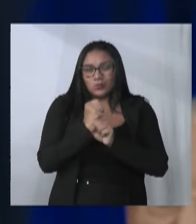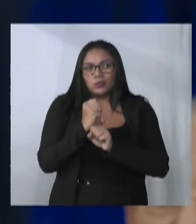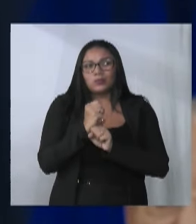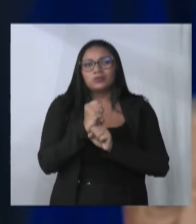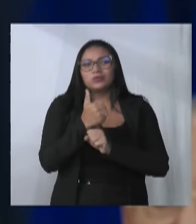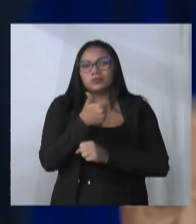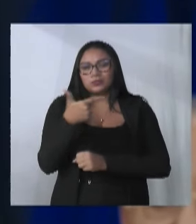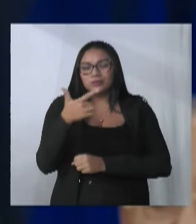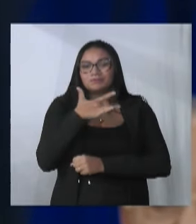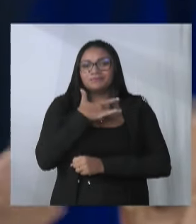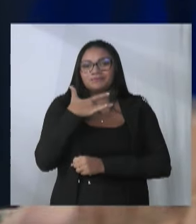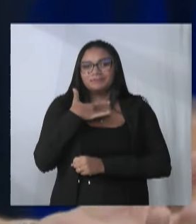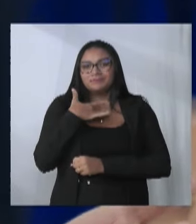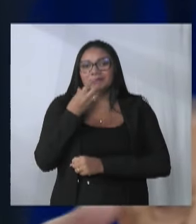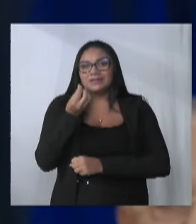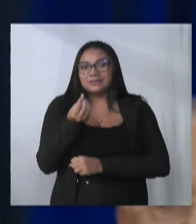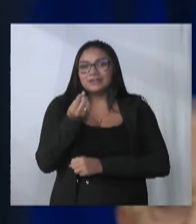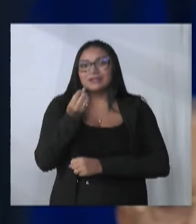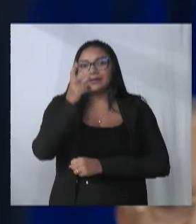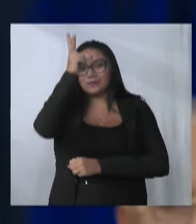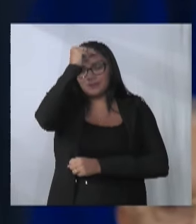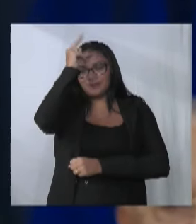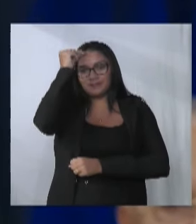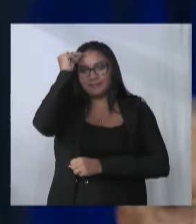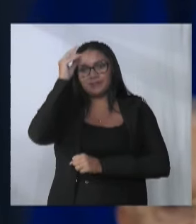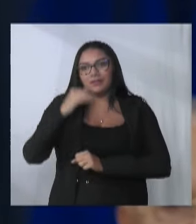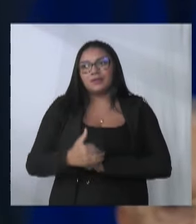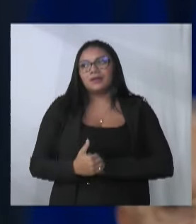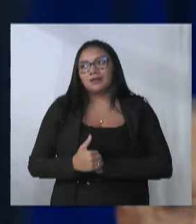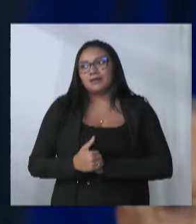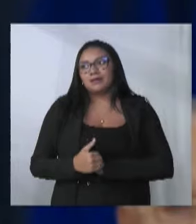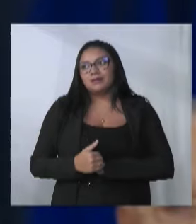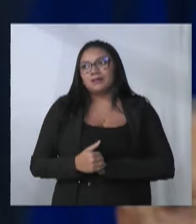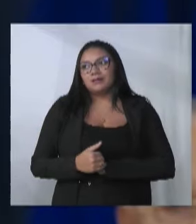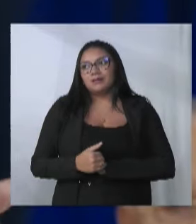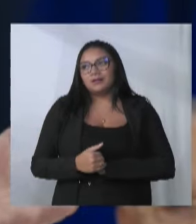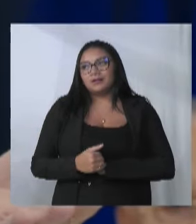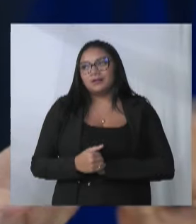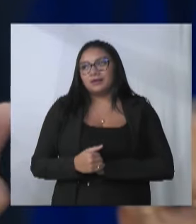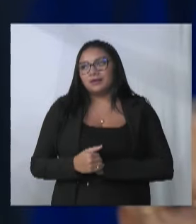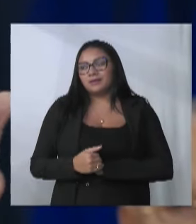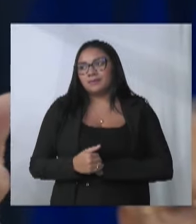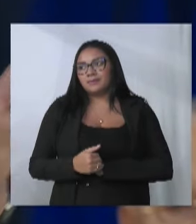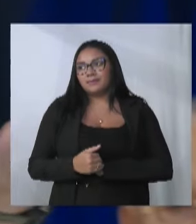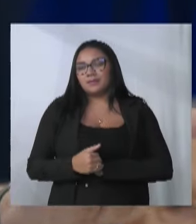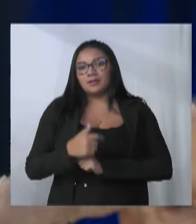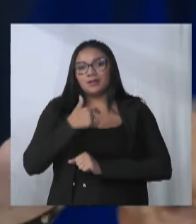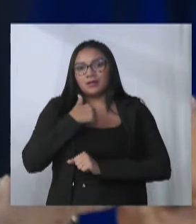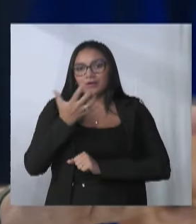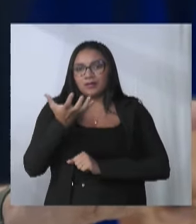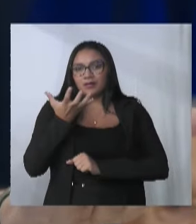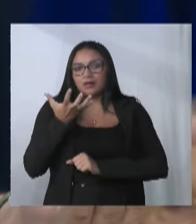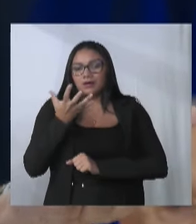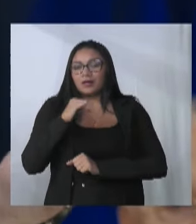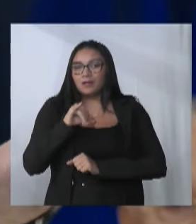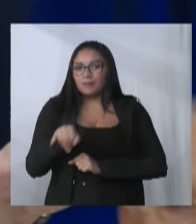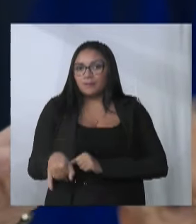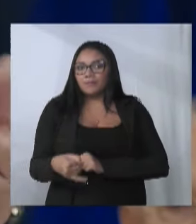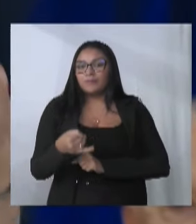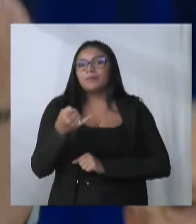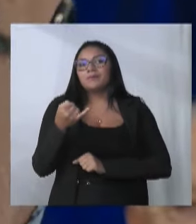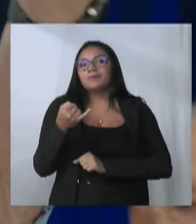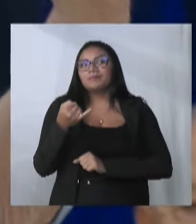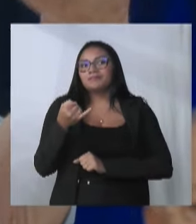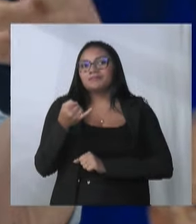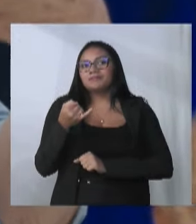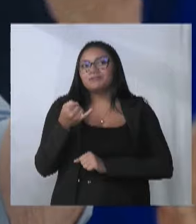prefeito. Não sou carreirista, não sou. Mas eu queria aproveitar, eu estou desmentindo